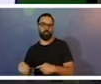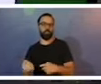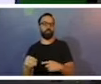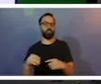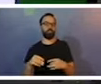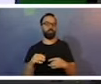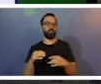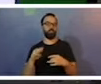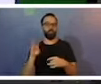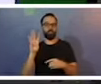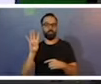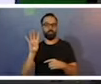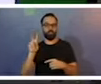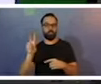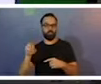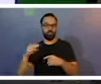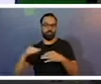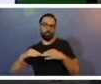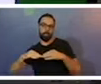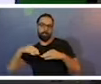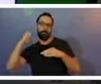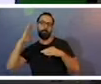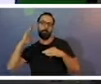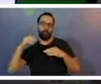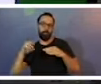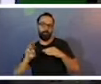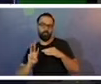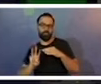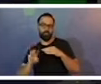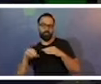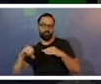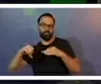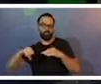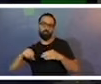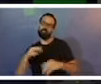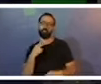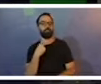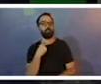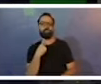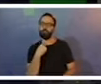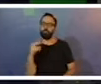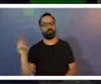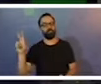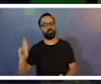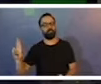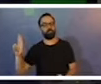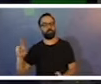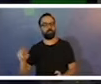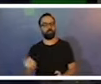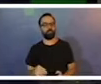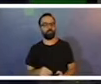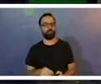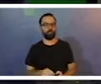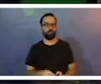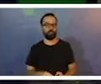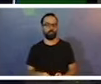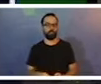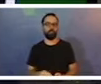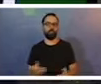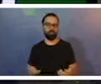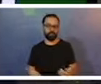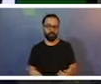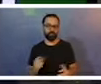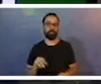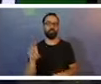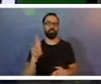maior, ele passa de 39? Então, eu não posso utilizar o 6 vezes 7 igual a 42. Então,